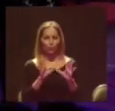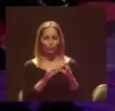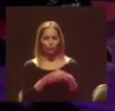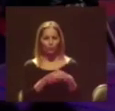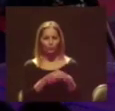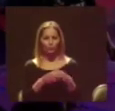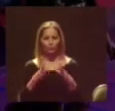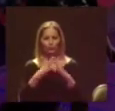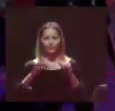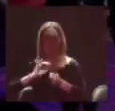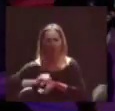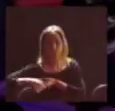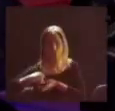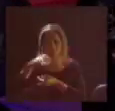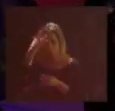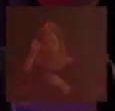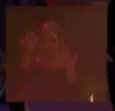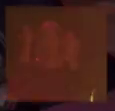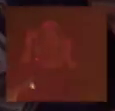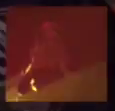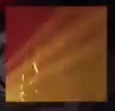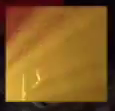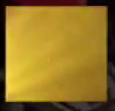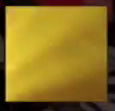Muito bem. Uma grande salva de palmas para eles.